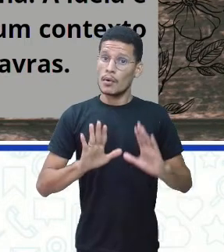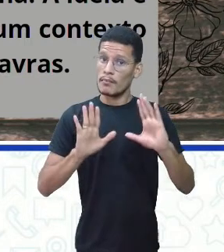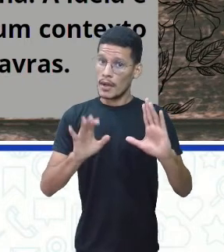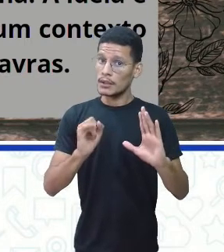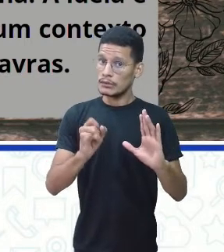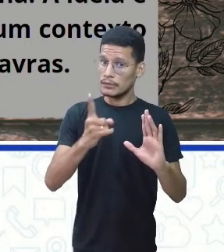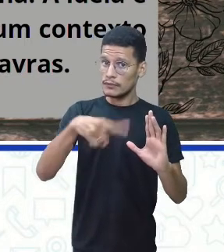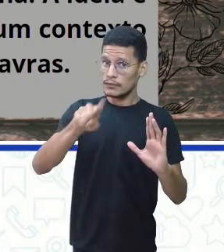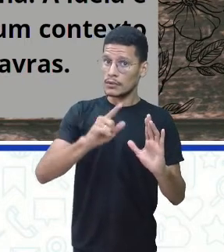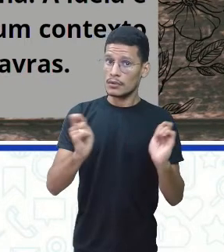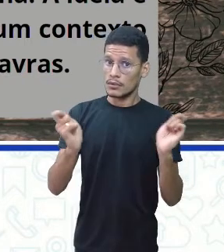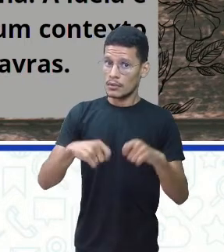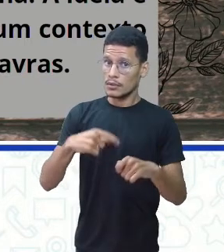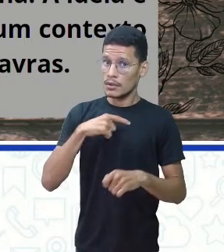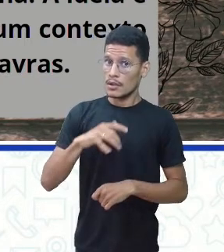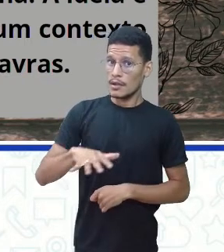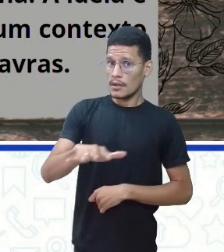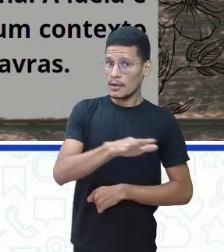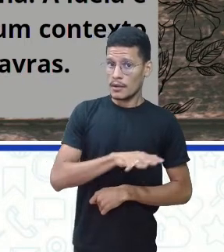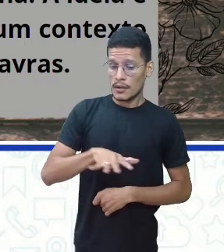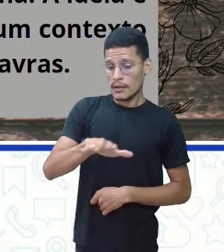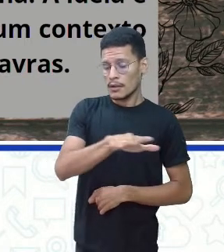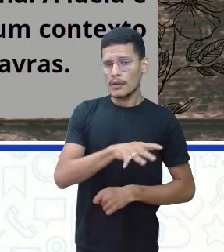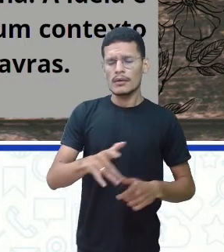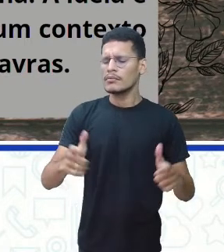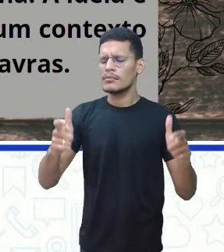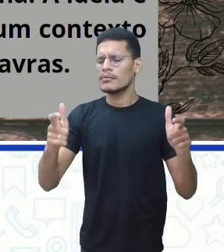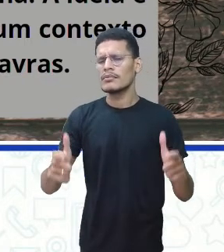você tenha um espaço,